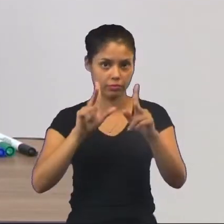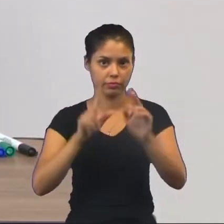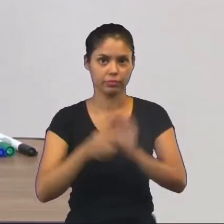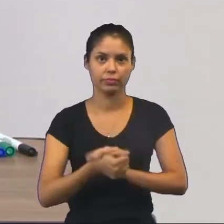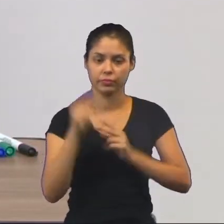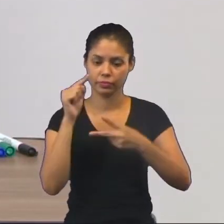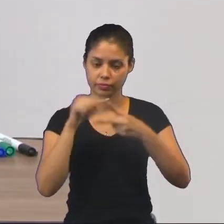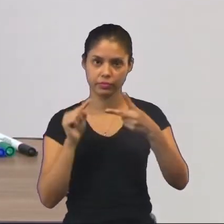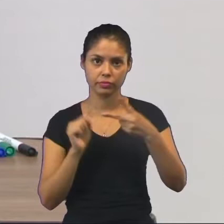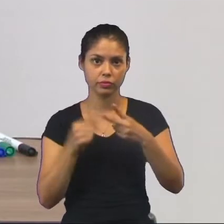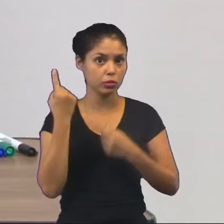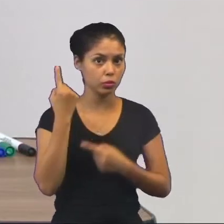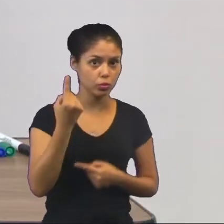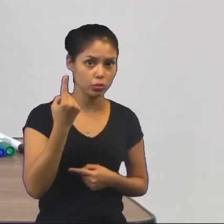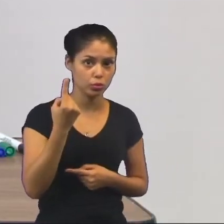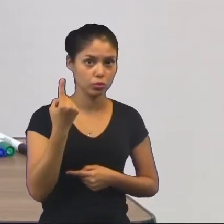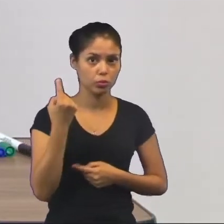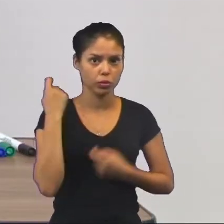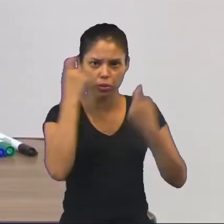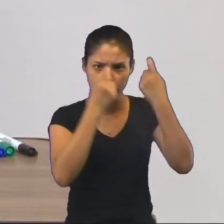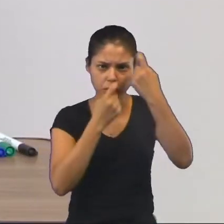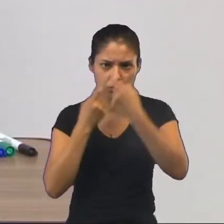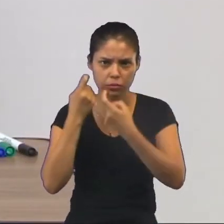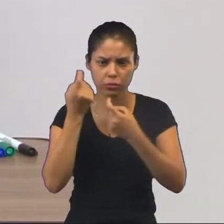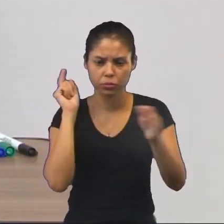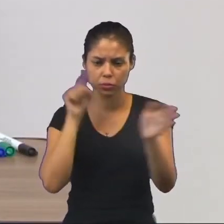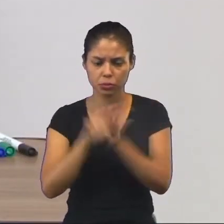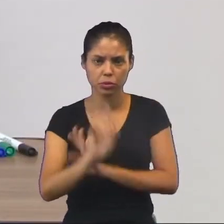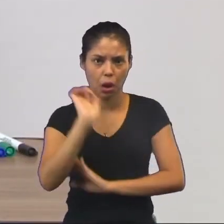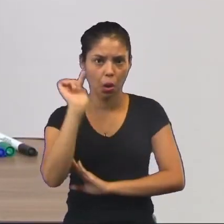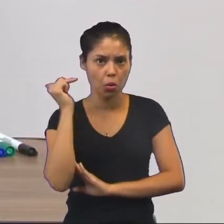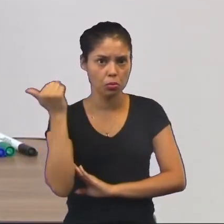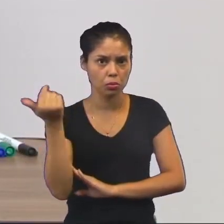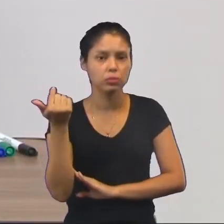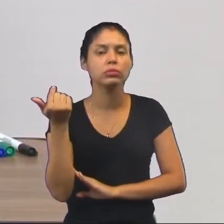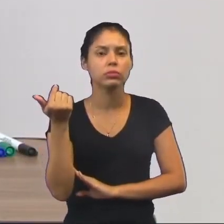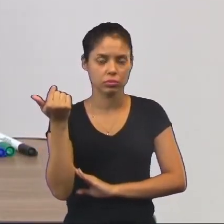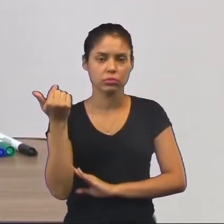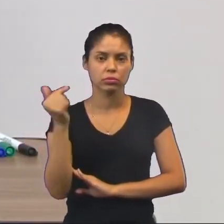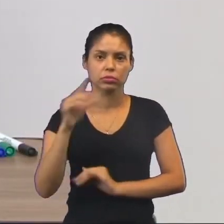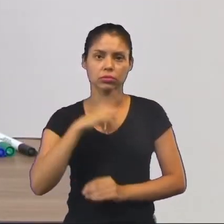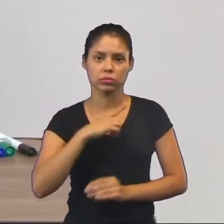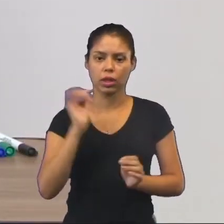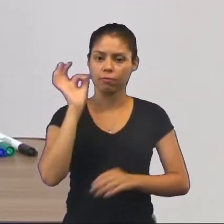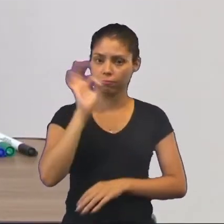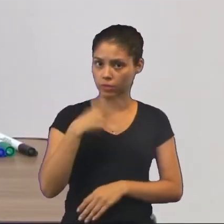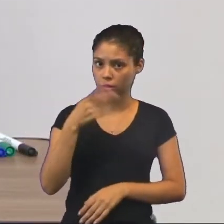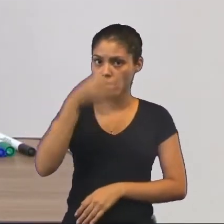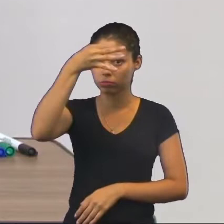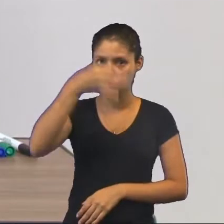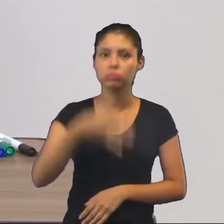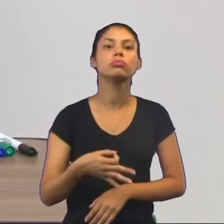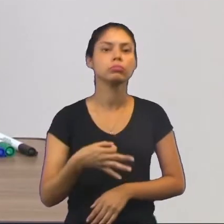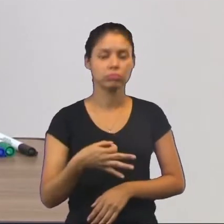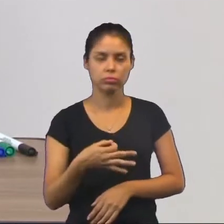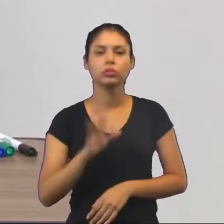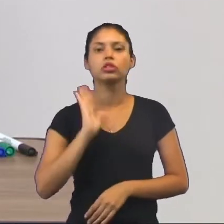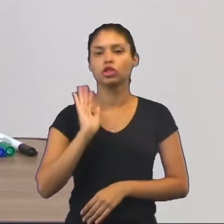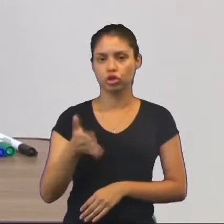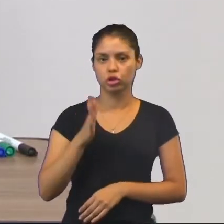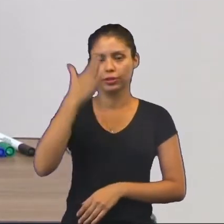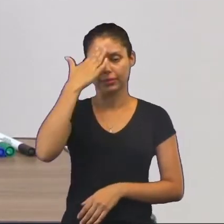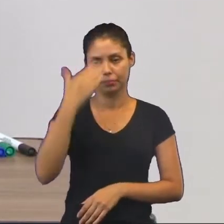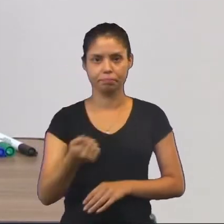diferente das duas. Uma expressa uma pergunta e o outro está atestando, afirmando algo que ele